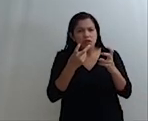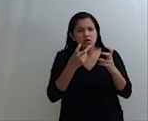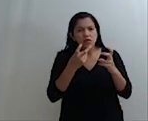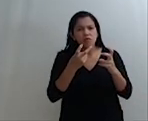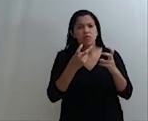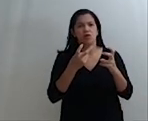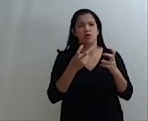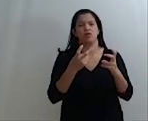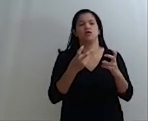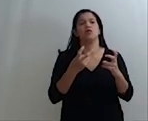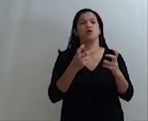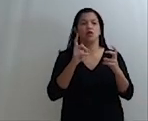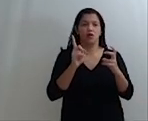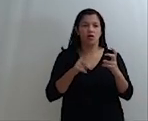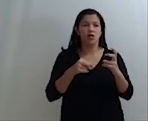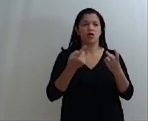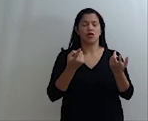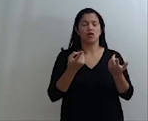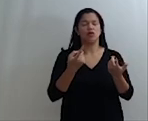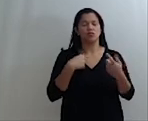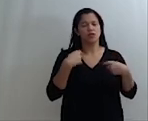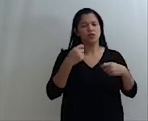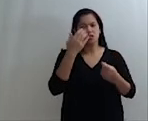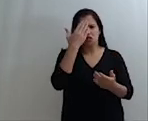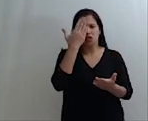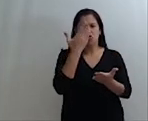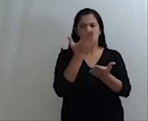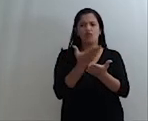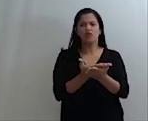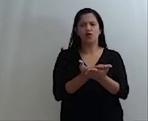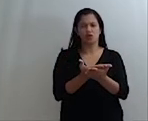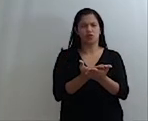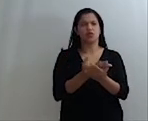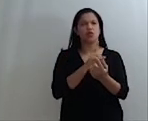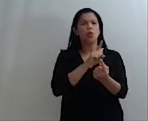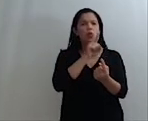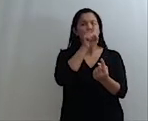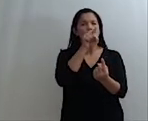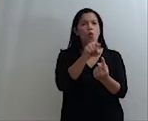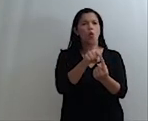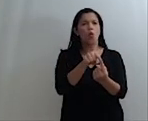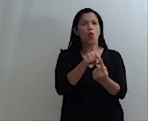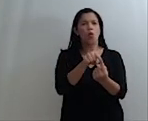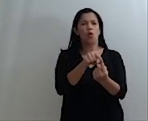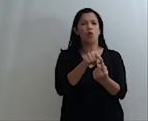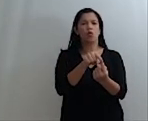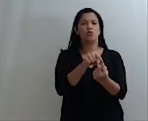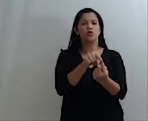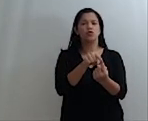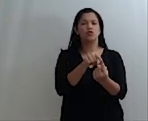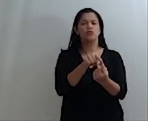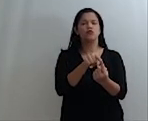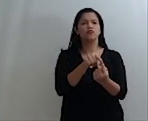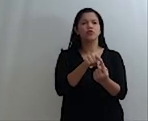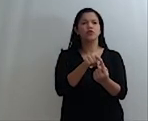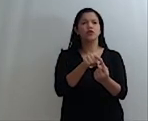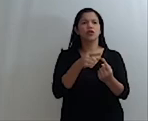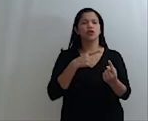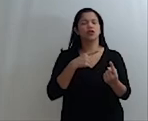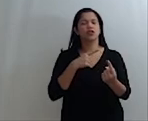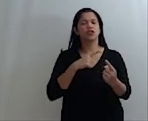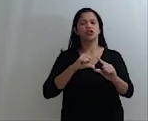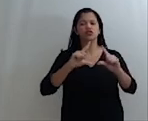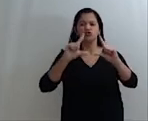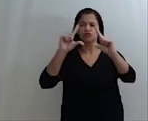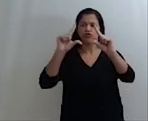grau de confiabilidade de objetividade que não não lhe retirassem qualquer